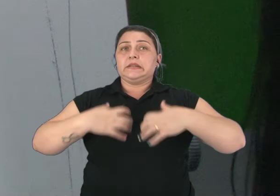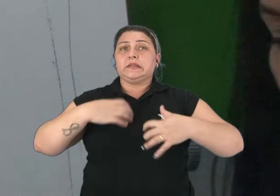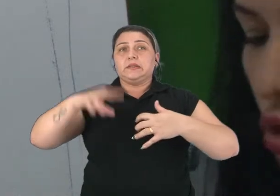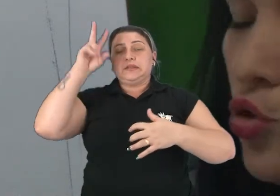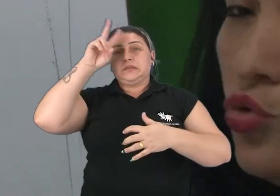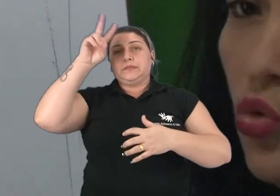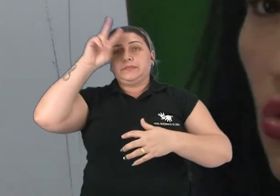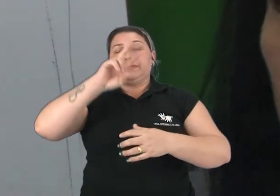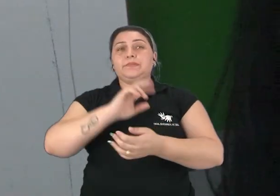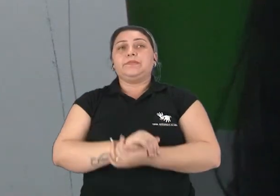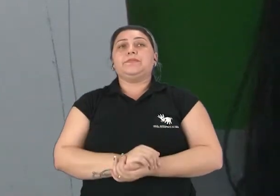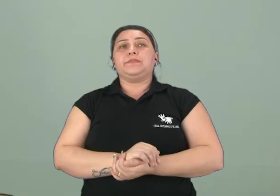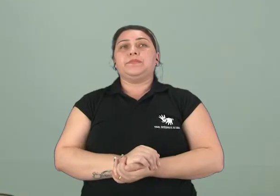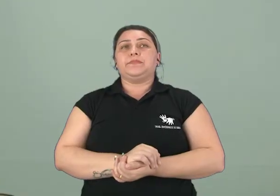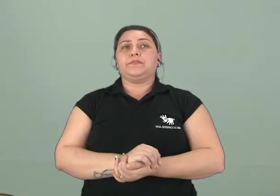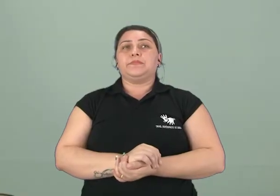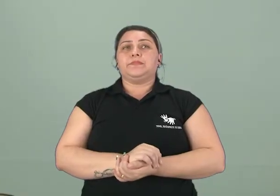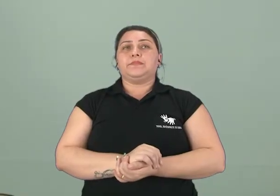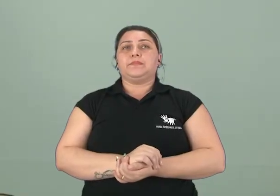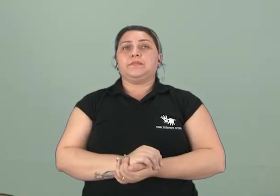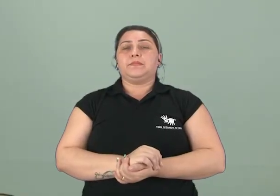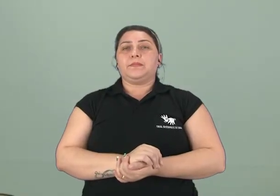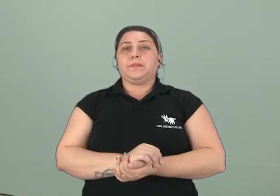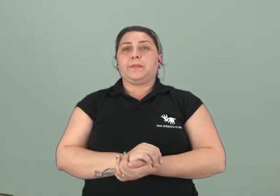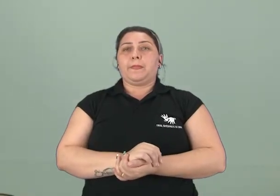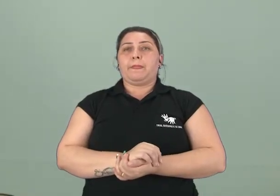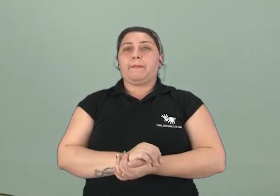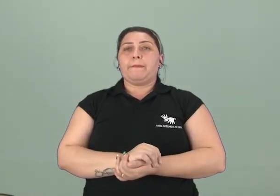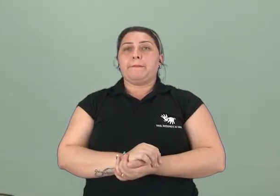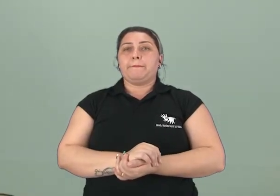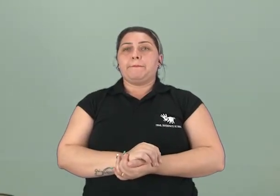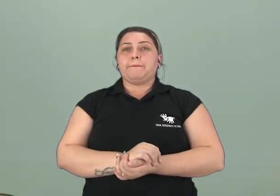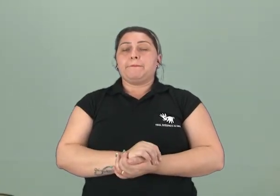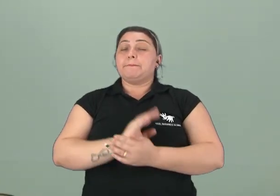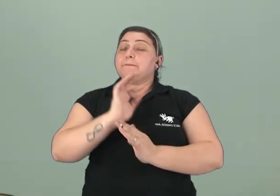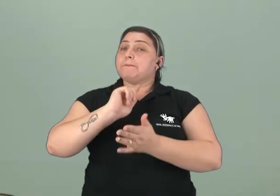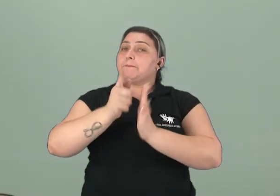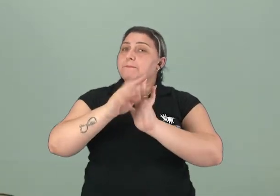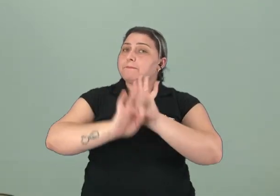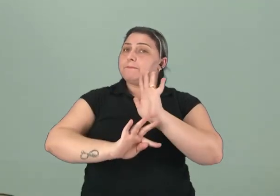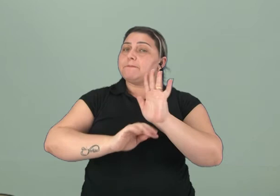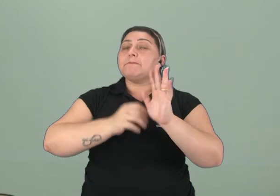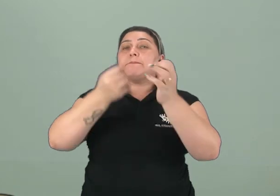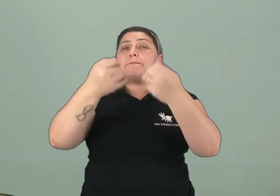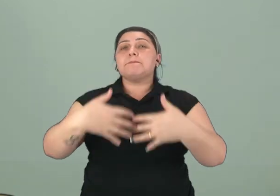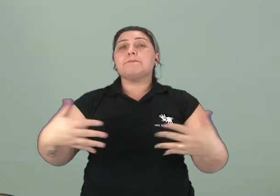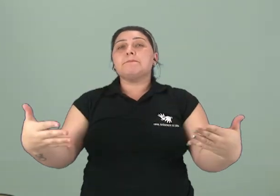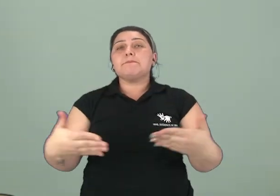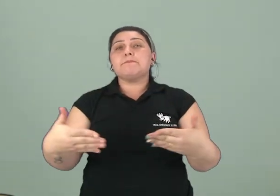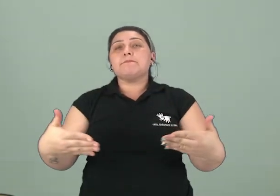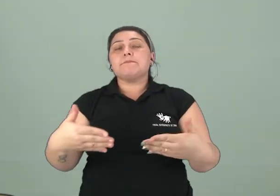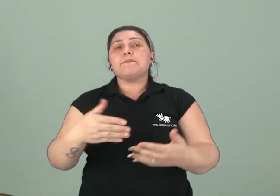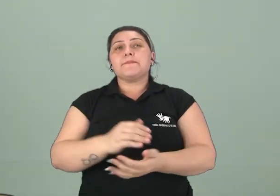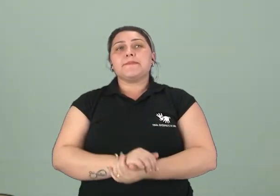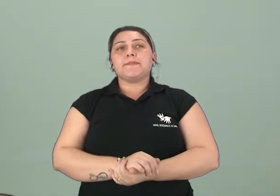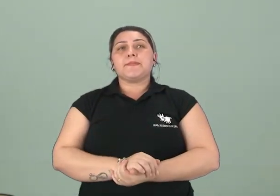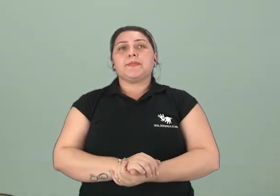história né no caso do conto né do gênero textual que nós somos trabalhando hoje